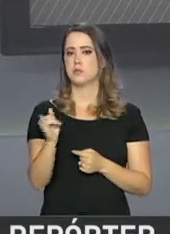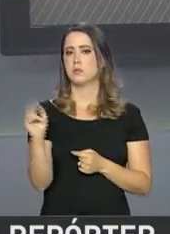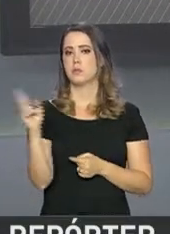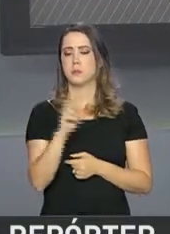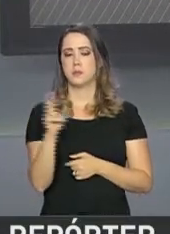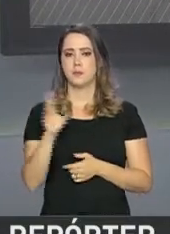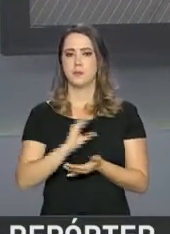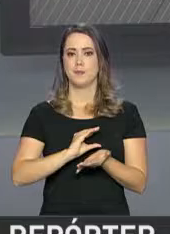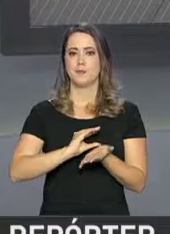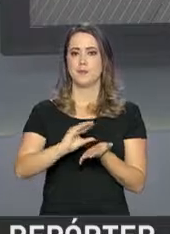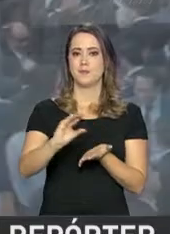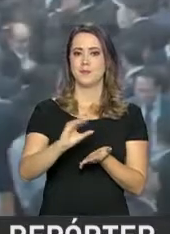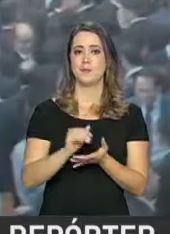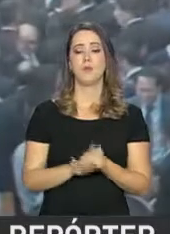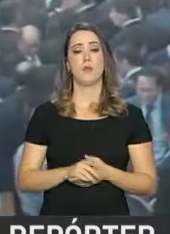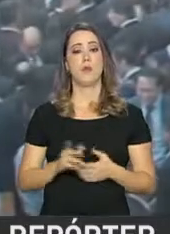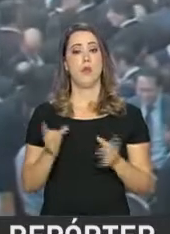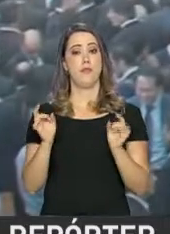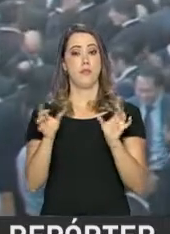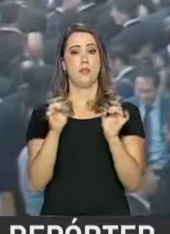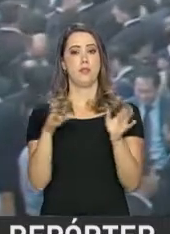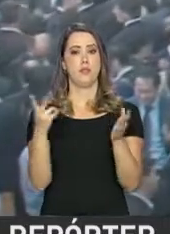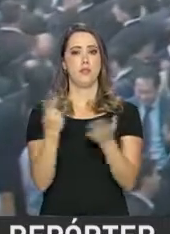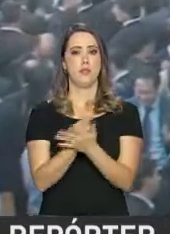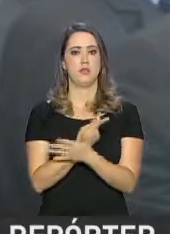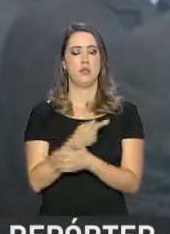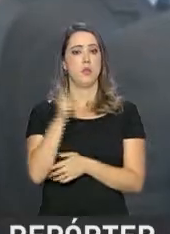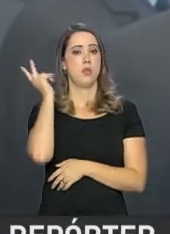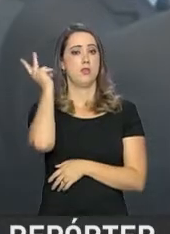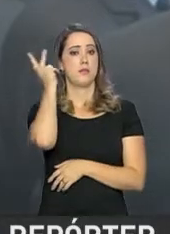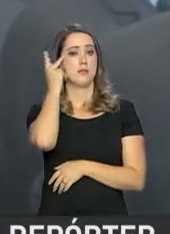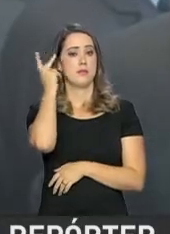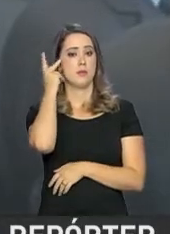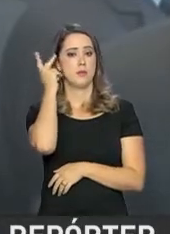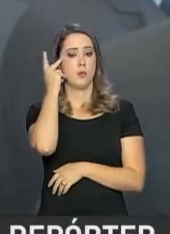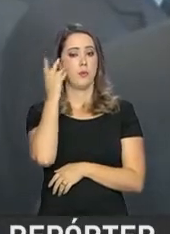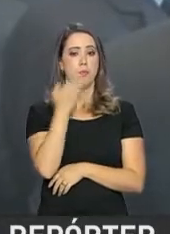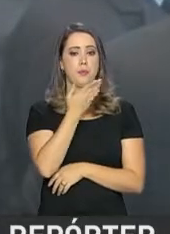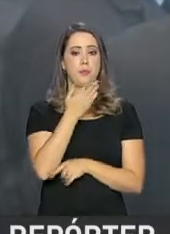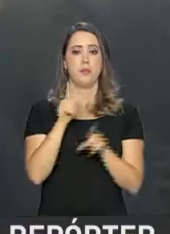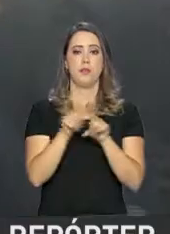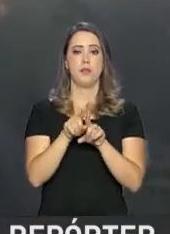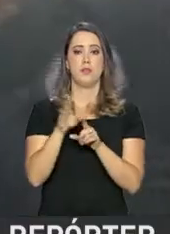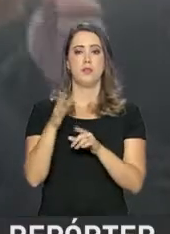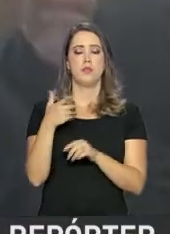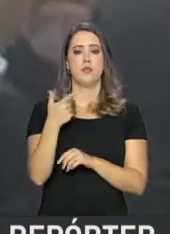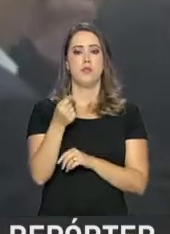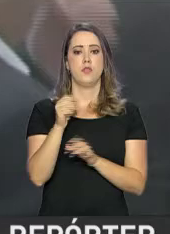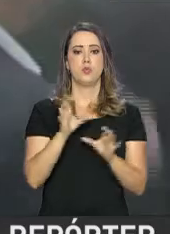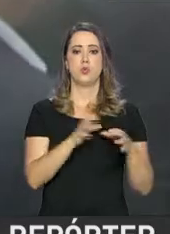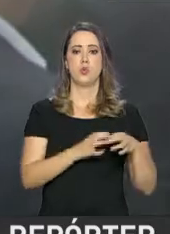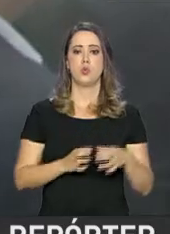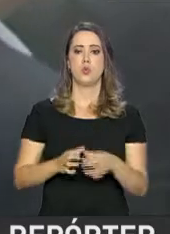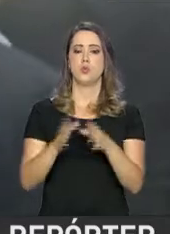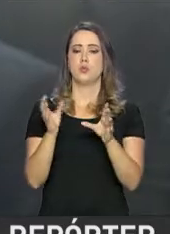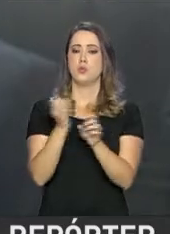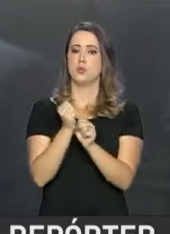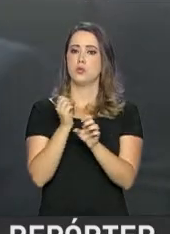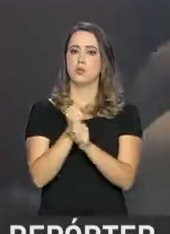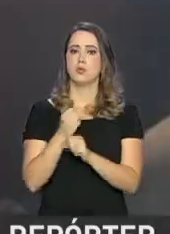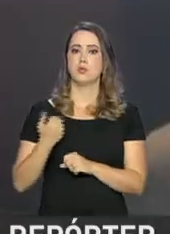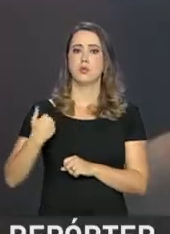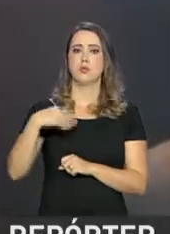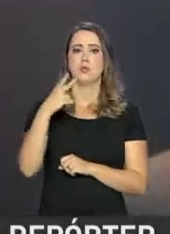em investimentos o leilão é realizado na sede da bovespa em são paulo são 20 lotes somando mais de